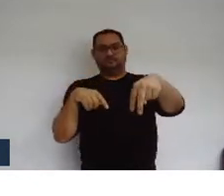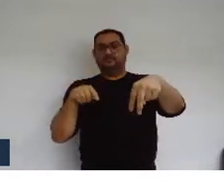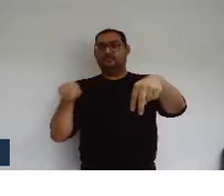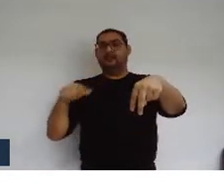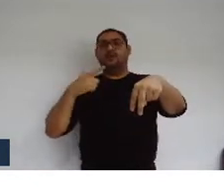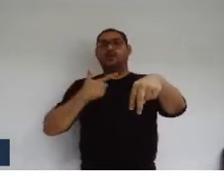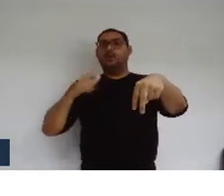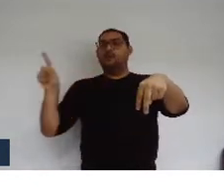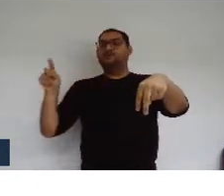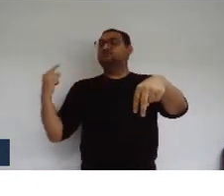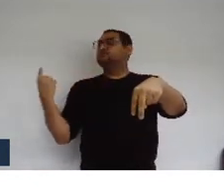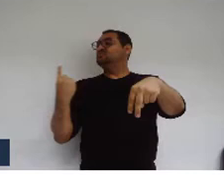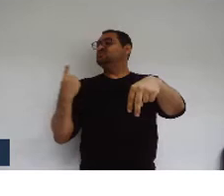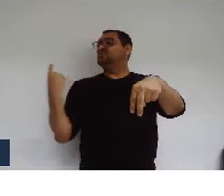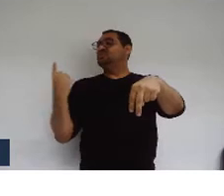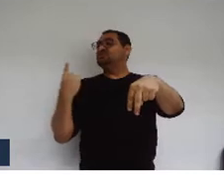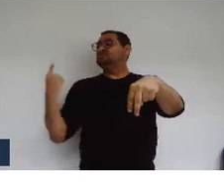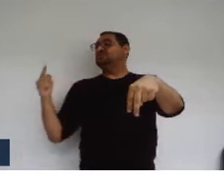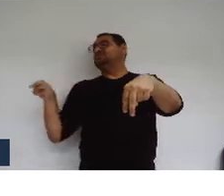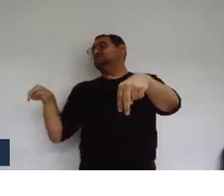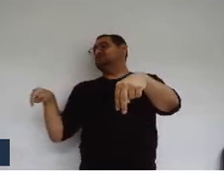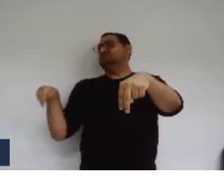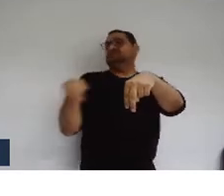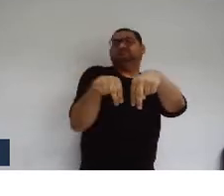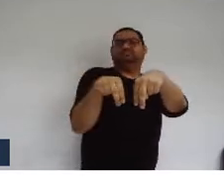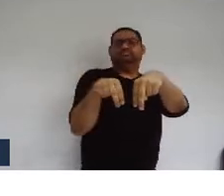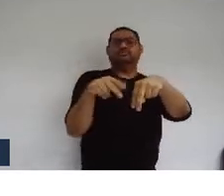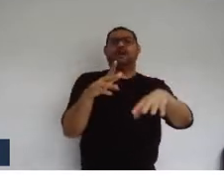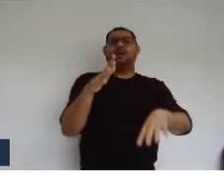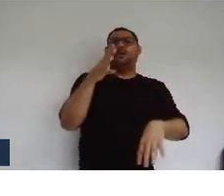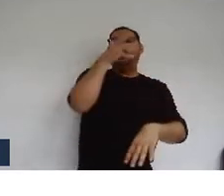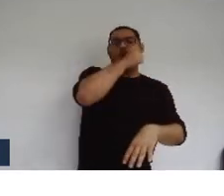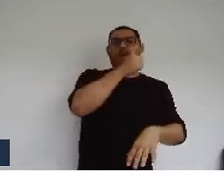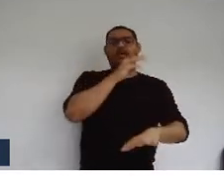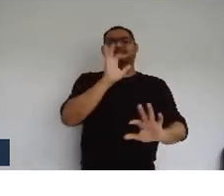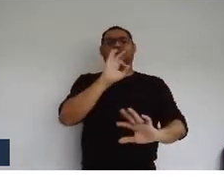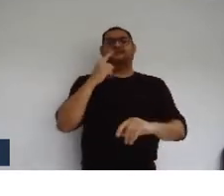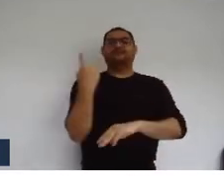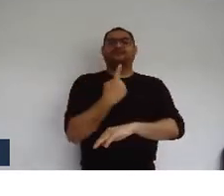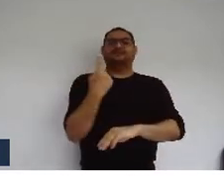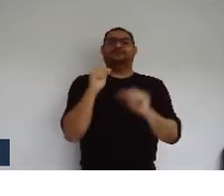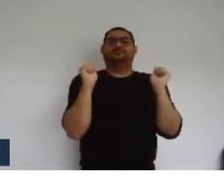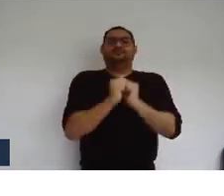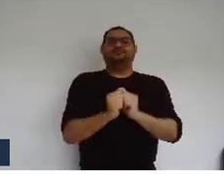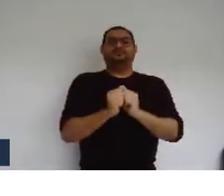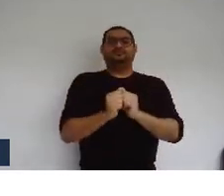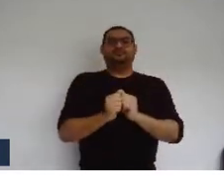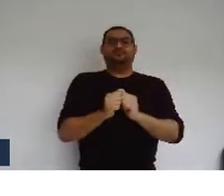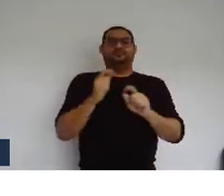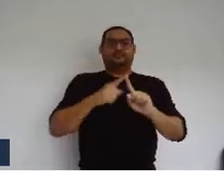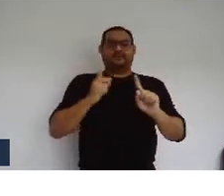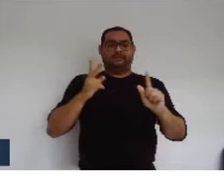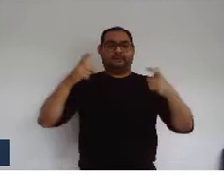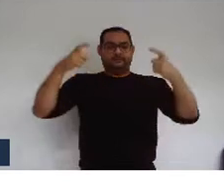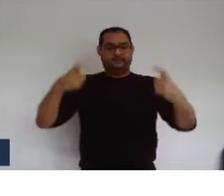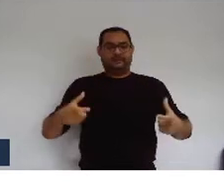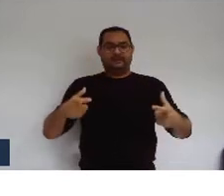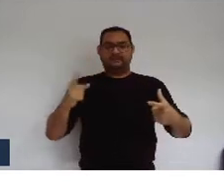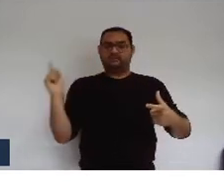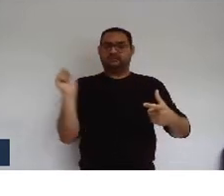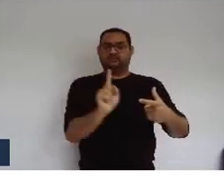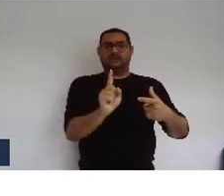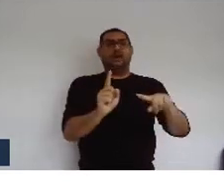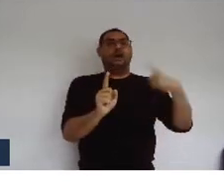escapar da solidão. O mesmo sentido de pertencimento ao espaço é mais ainda detalhado quando